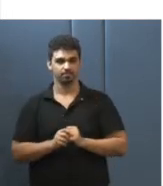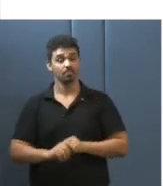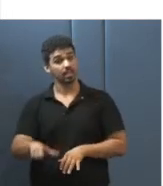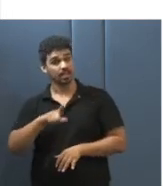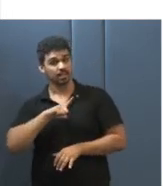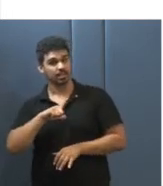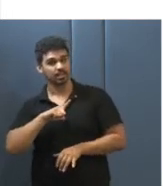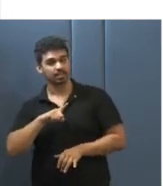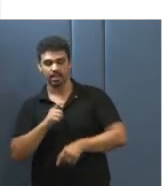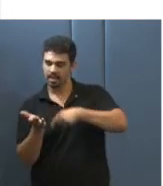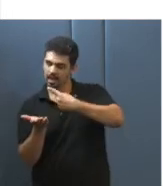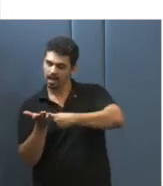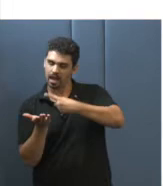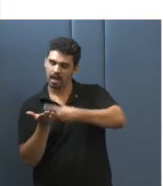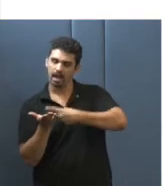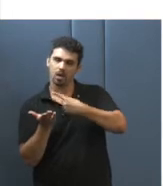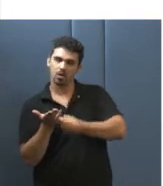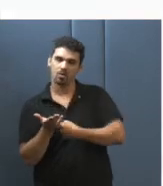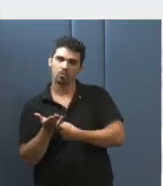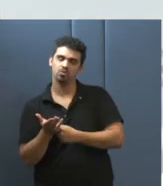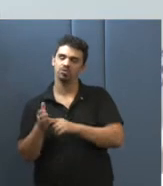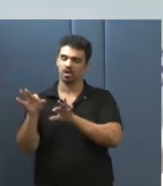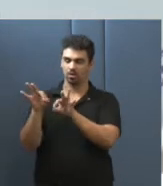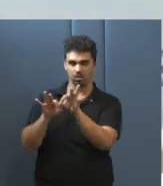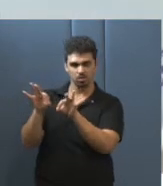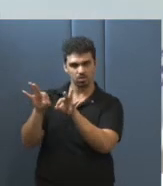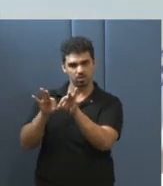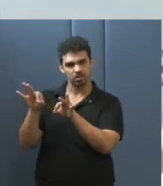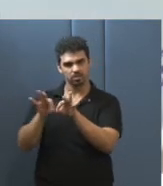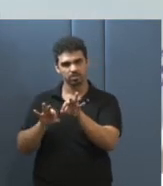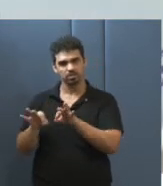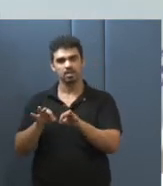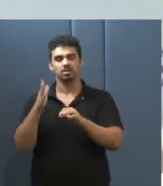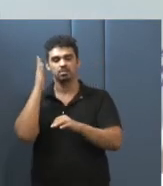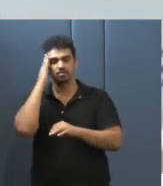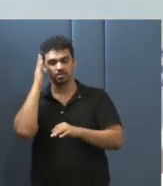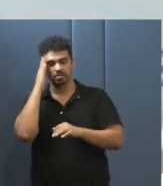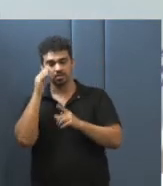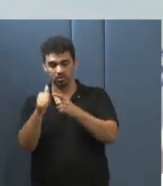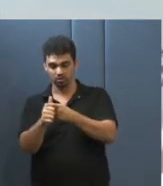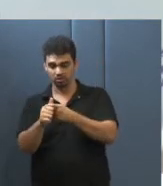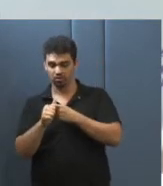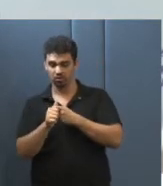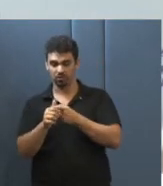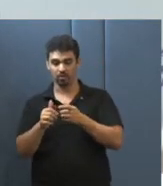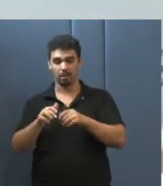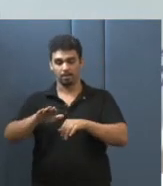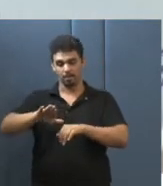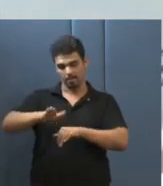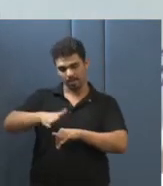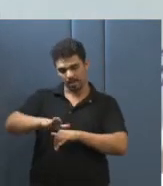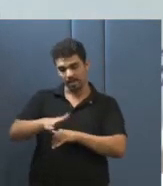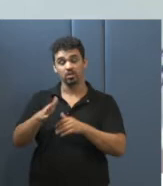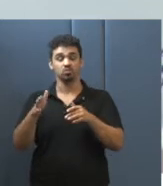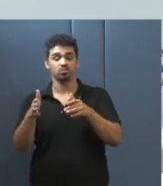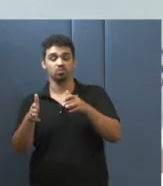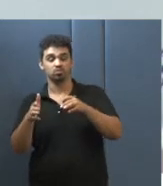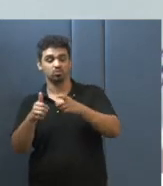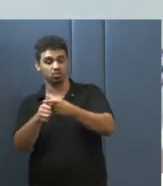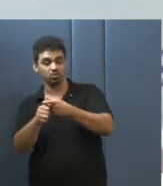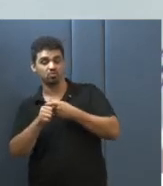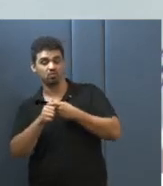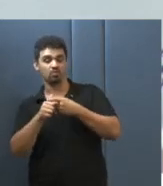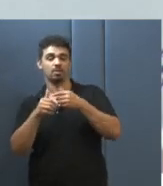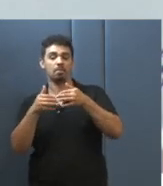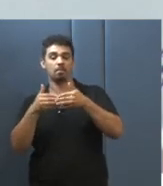acordos formatados para cobertura de dívidas de médio e longo prazo, porque entende-se que, se você permite a inclusão de